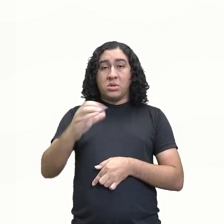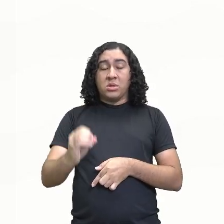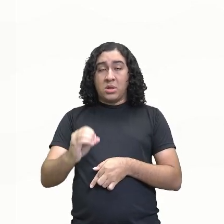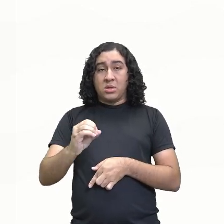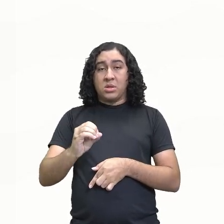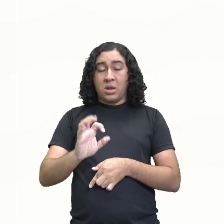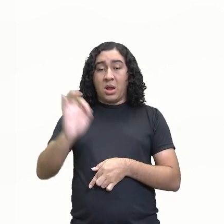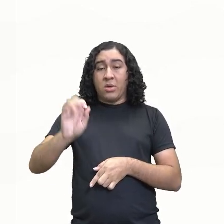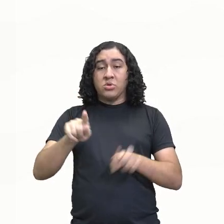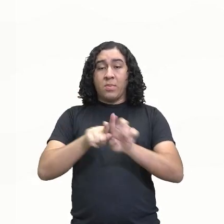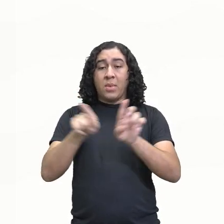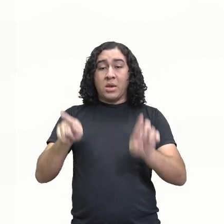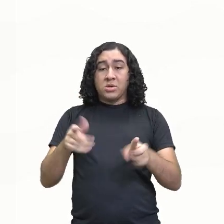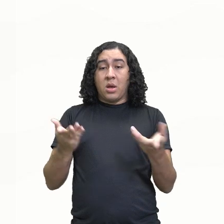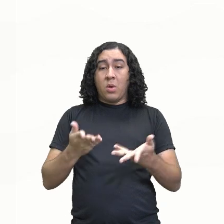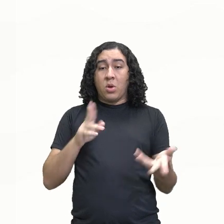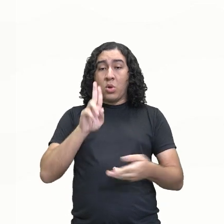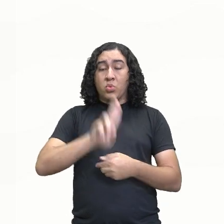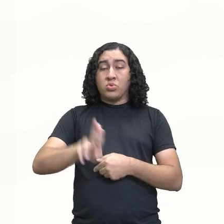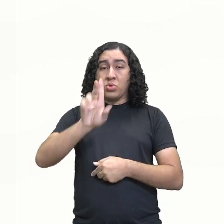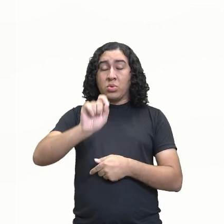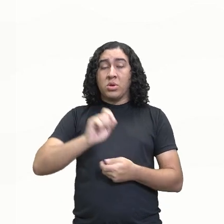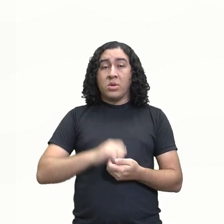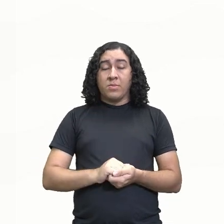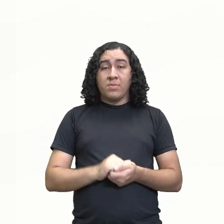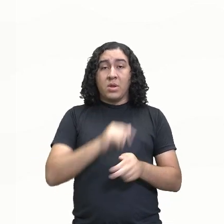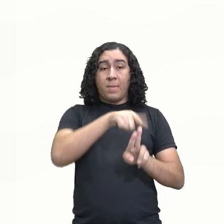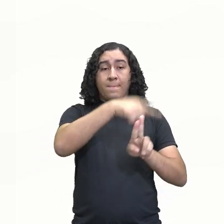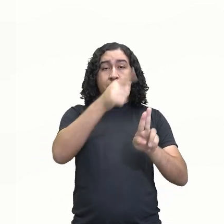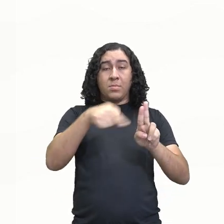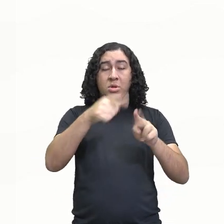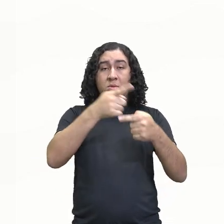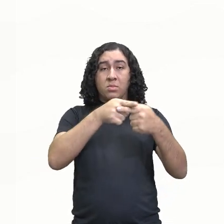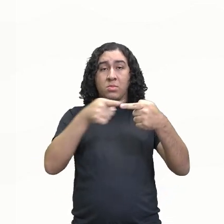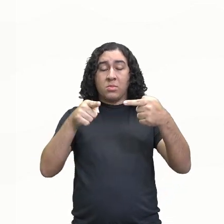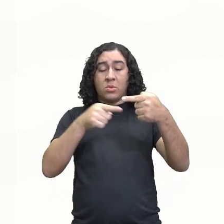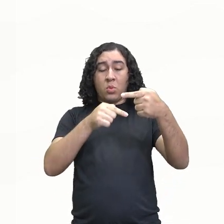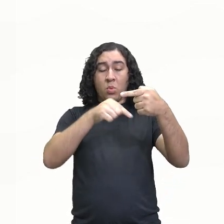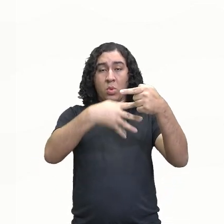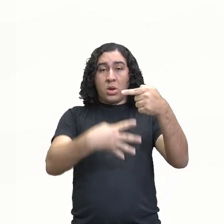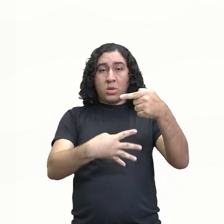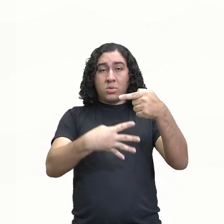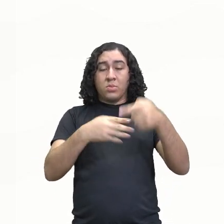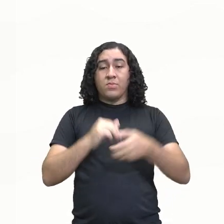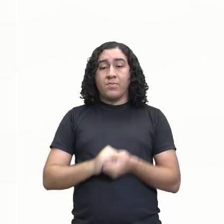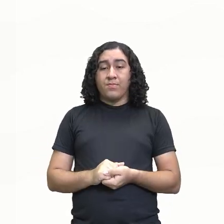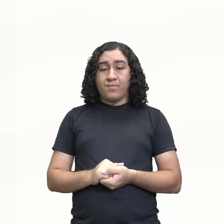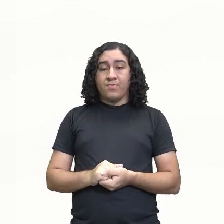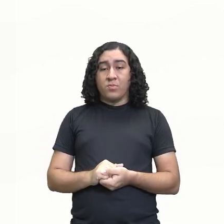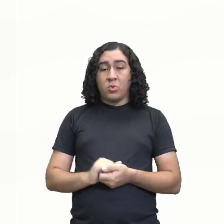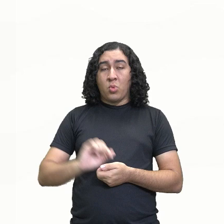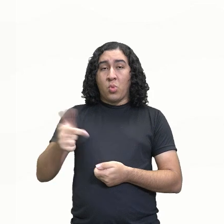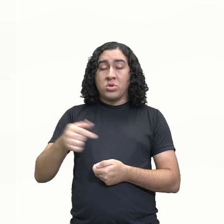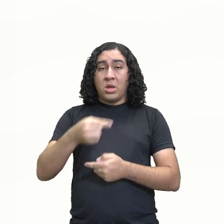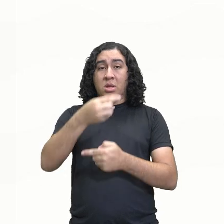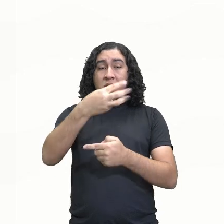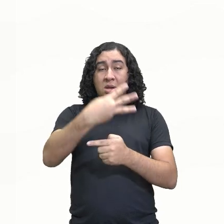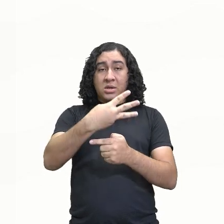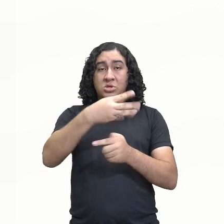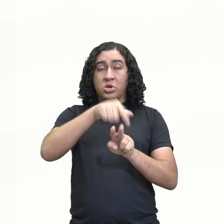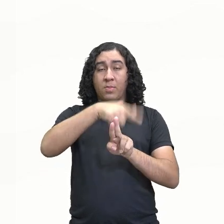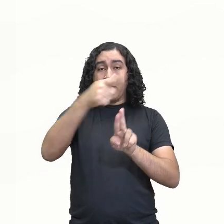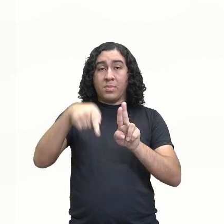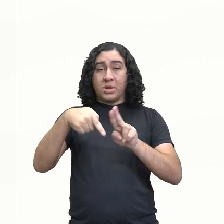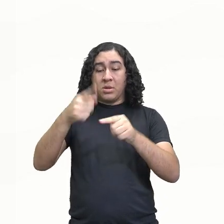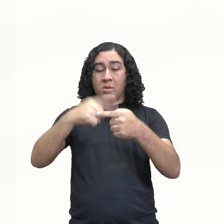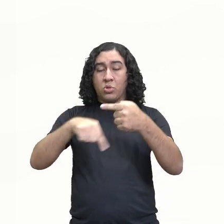nós vamos passar a usar 90 π sobre 4, 270 graus, 3π sobre 2